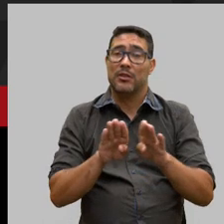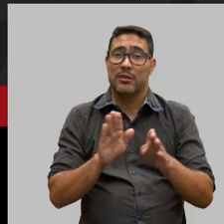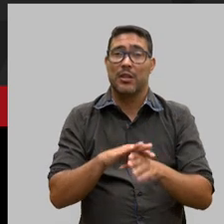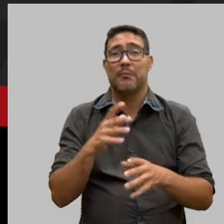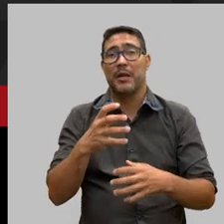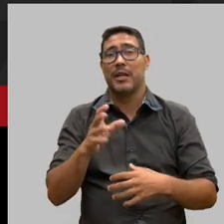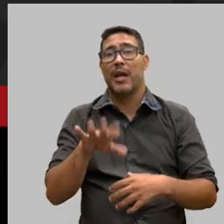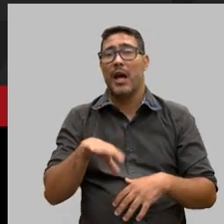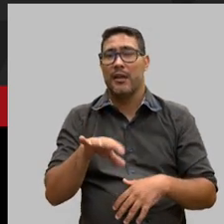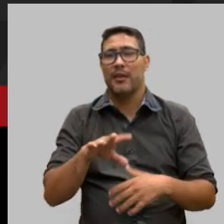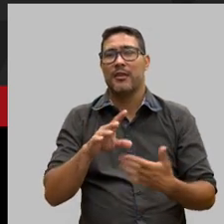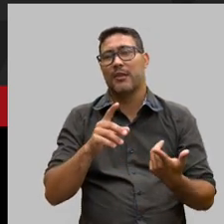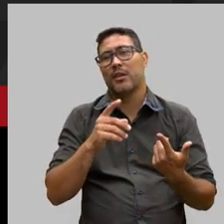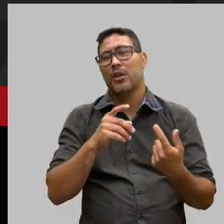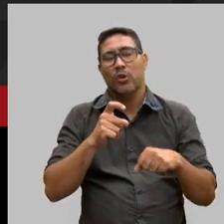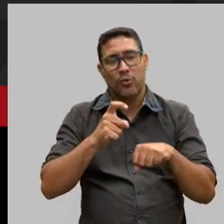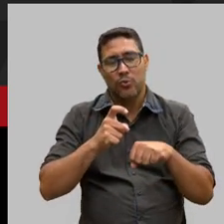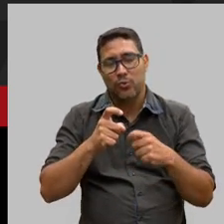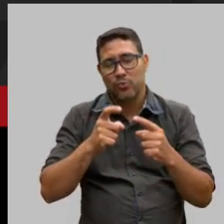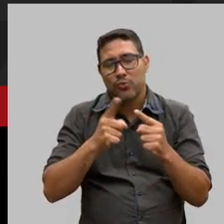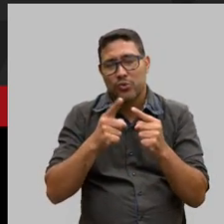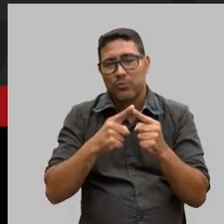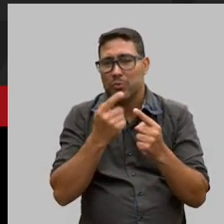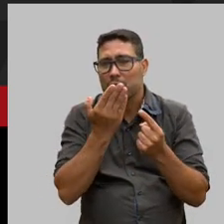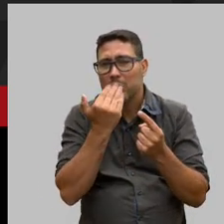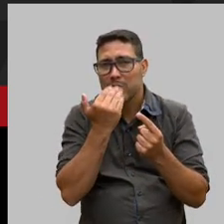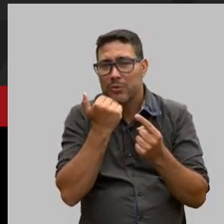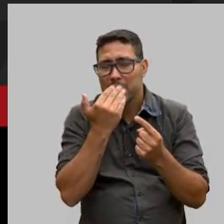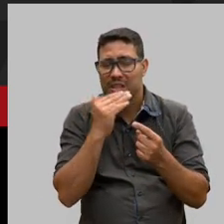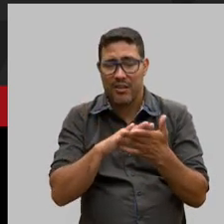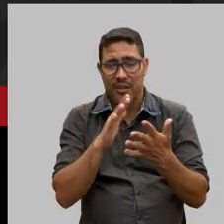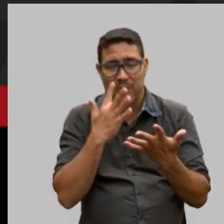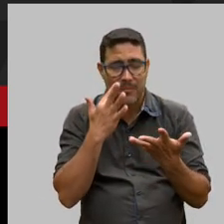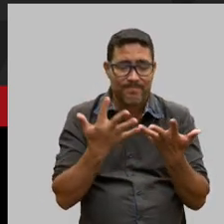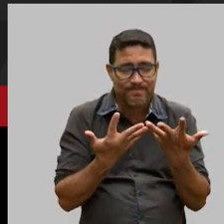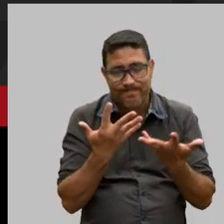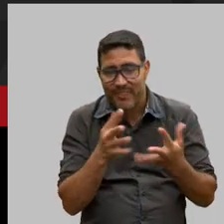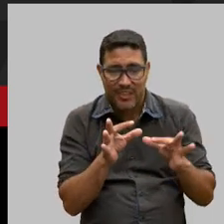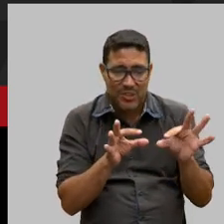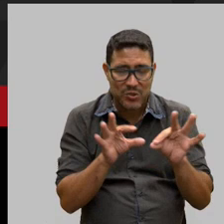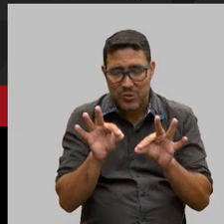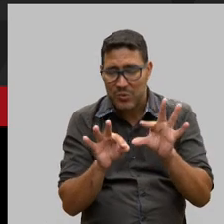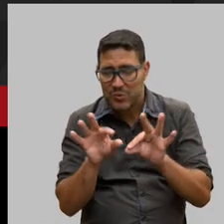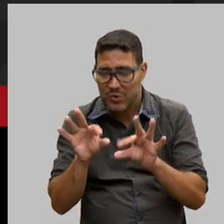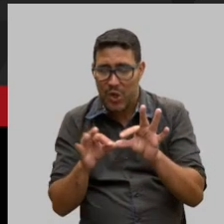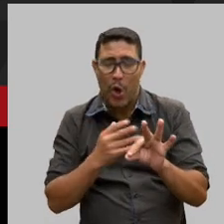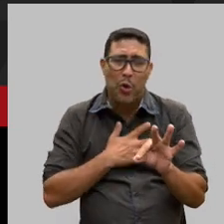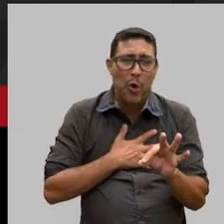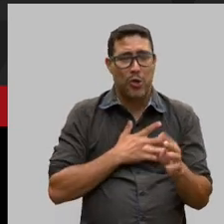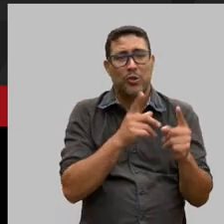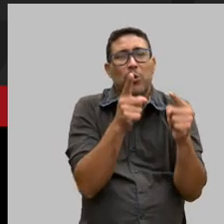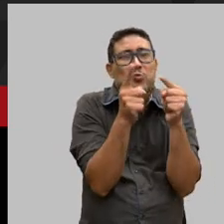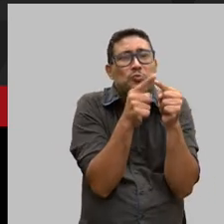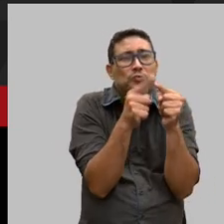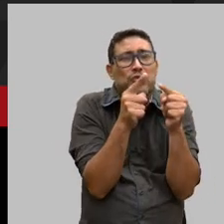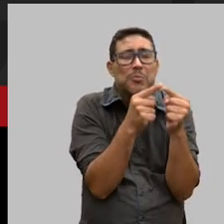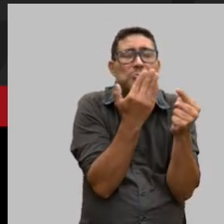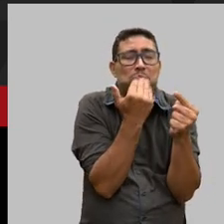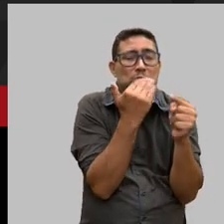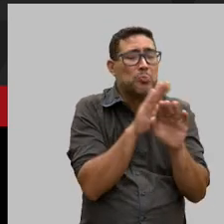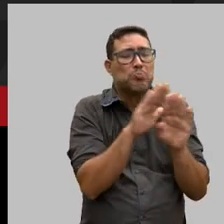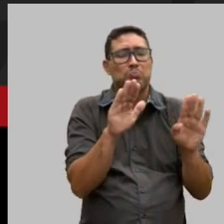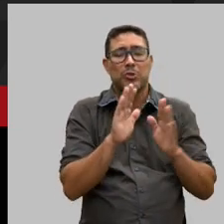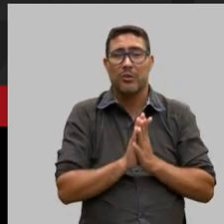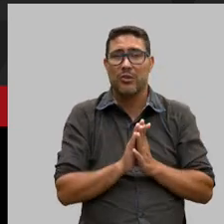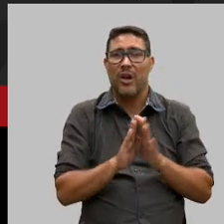Às vezes a questão da seletividade eh faz uso né gosta de determinados alimentos que tendem a ser mais